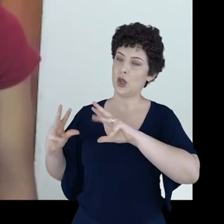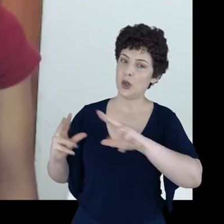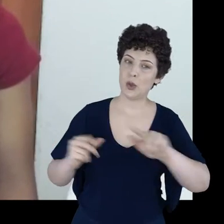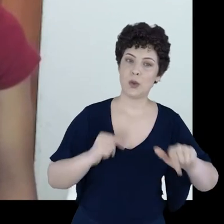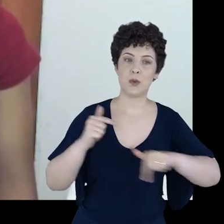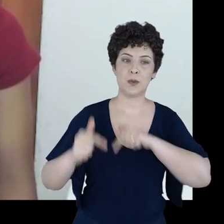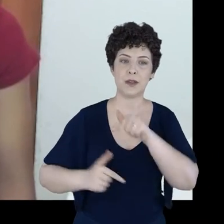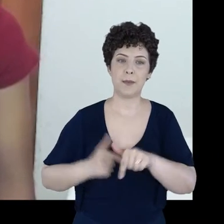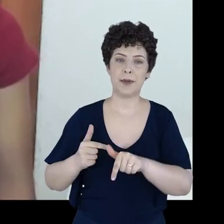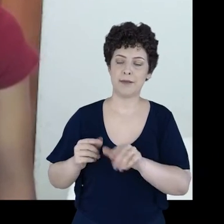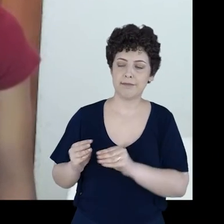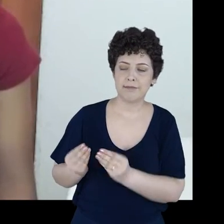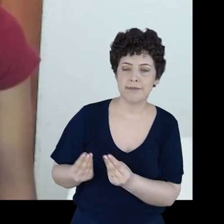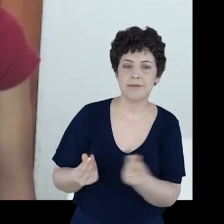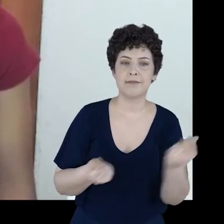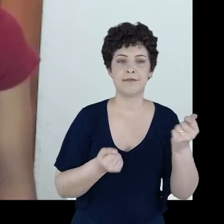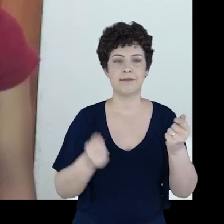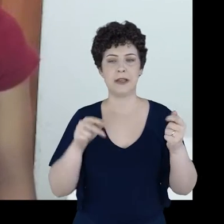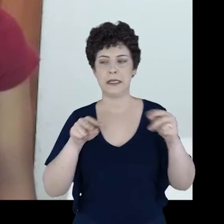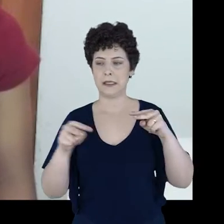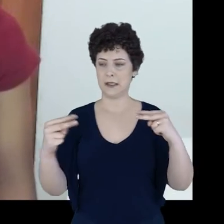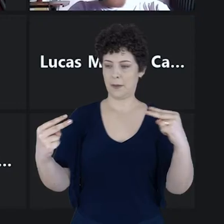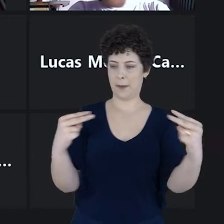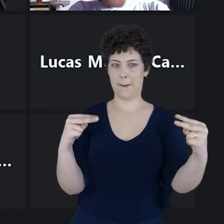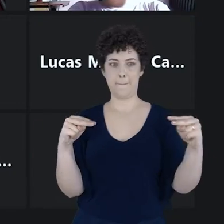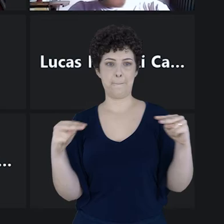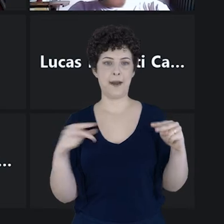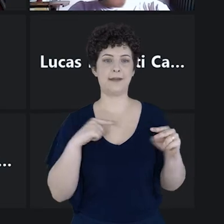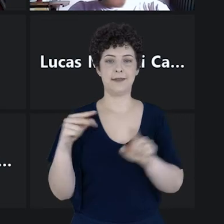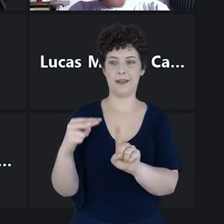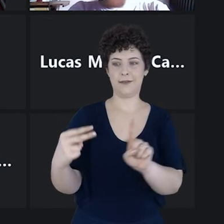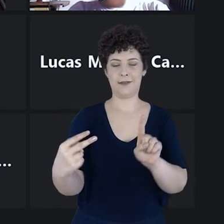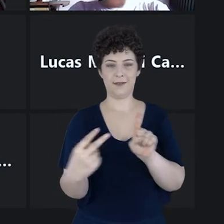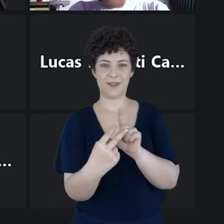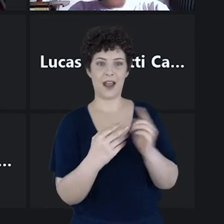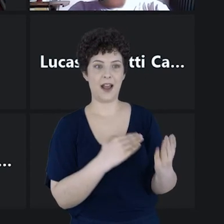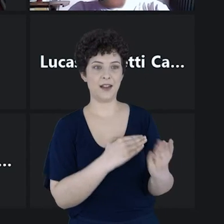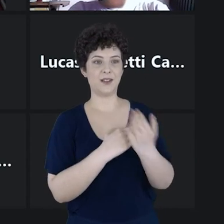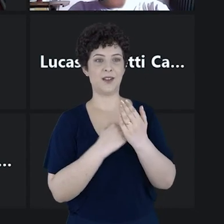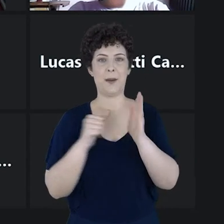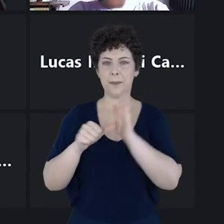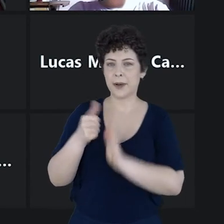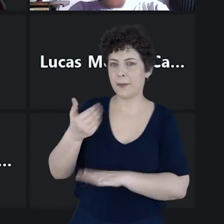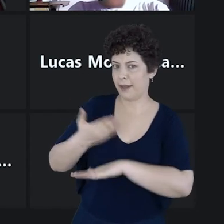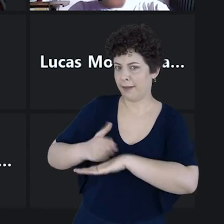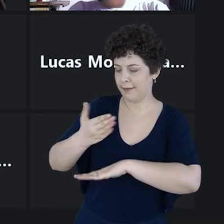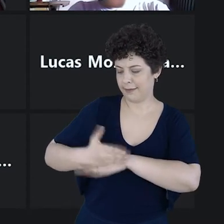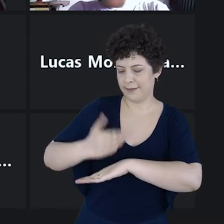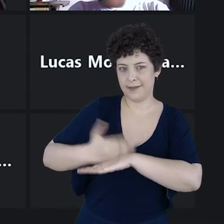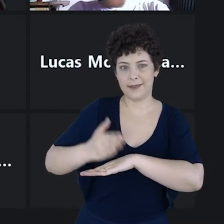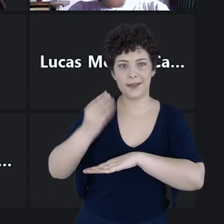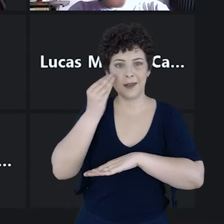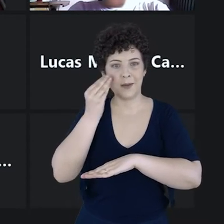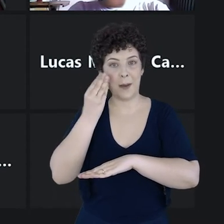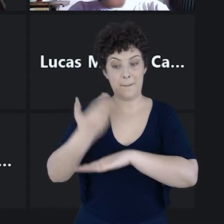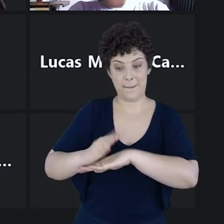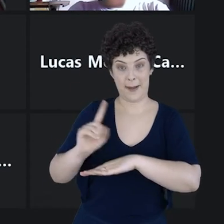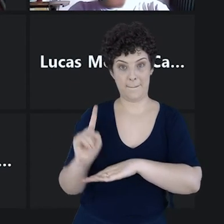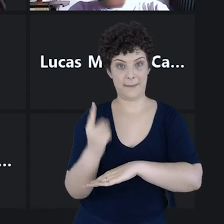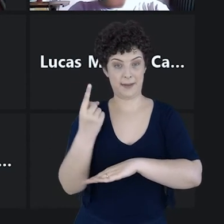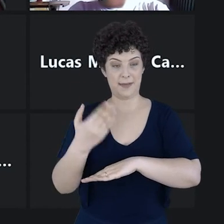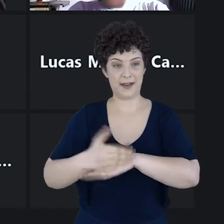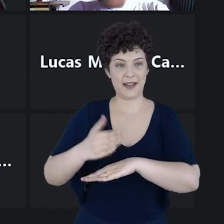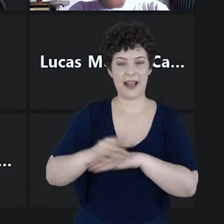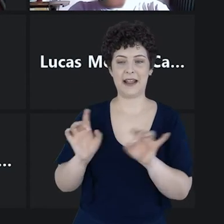Todo o nosso trabalho ele foi lapidado por esses olhares. Tem pele preta. A questão do ensaio que foi diferente agora, né? Porque no primeiro ensaio que a gente fez,